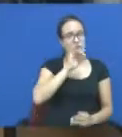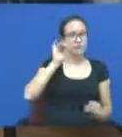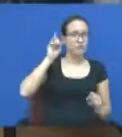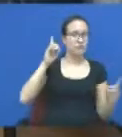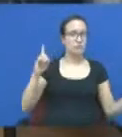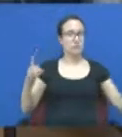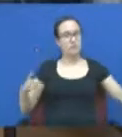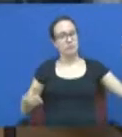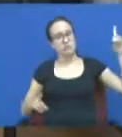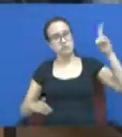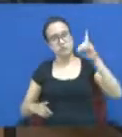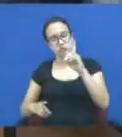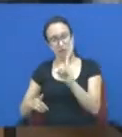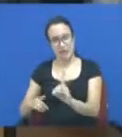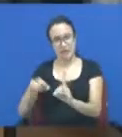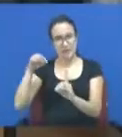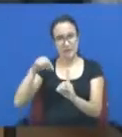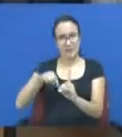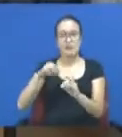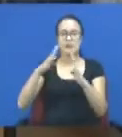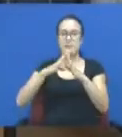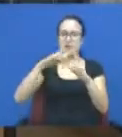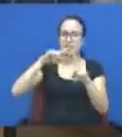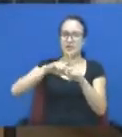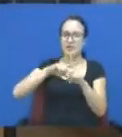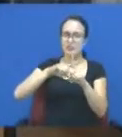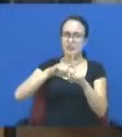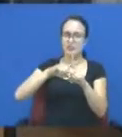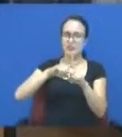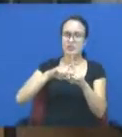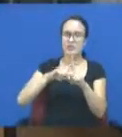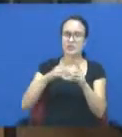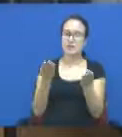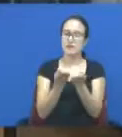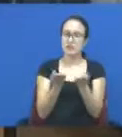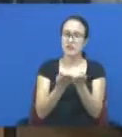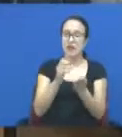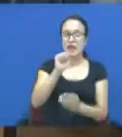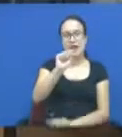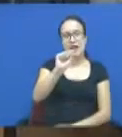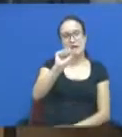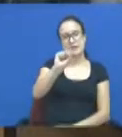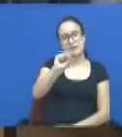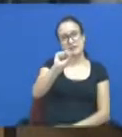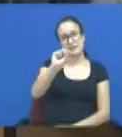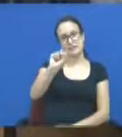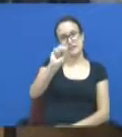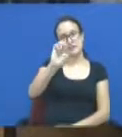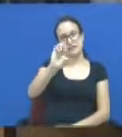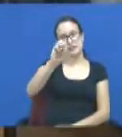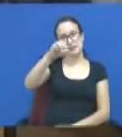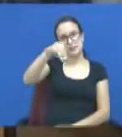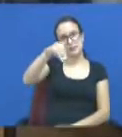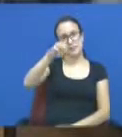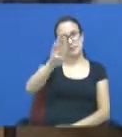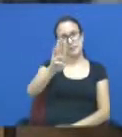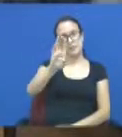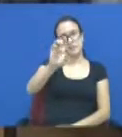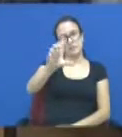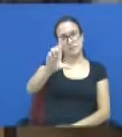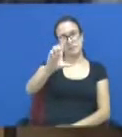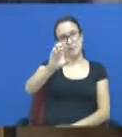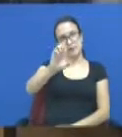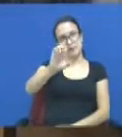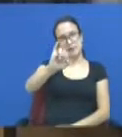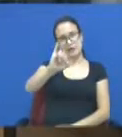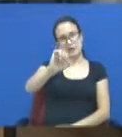a Assembleia de Deus do Ministério de Madureira nesta cidade. Desde o período que ele chegou aqui, enfrentou algumas